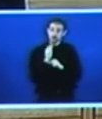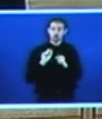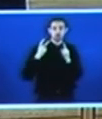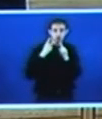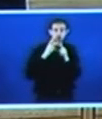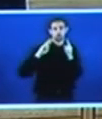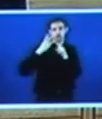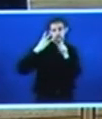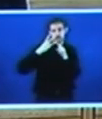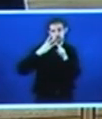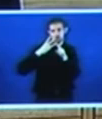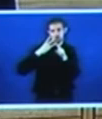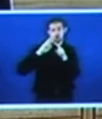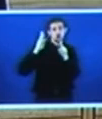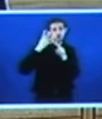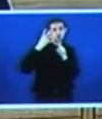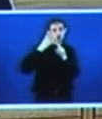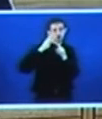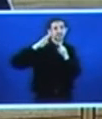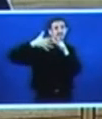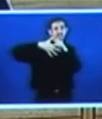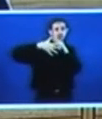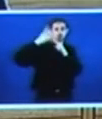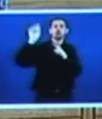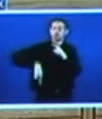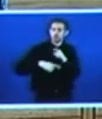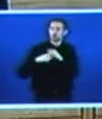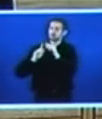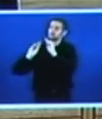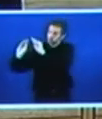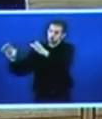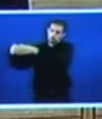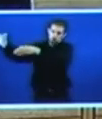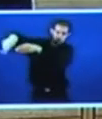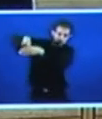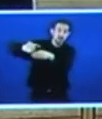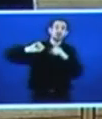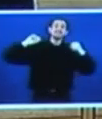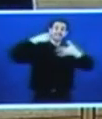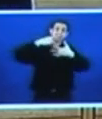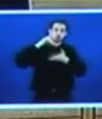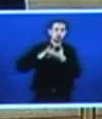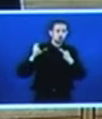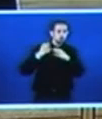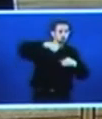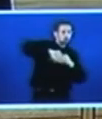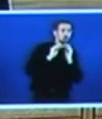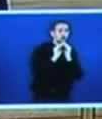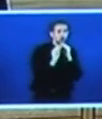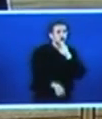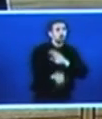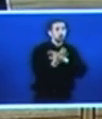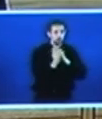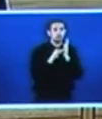o terceiro, o cuarto, o quinto, verdad, que fixeron vostedes, e agora faremos o sexto. Señoría, foi un goberno do